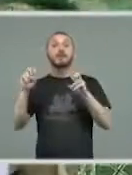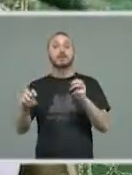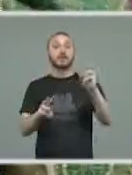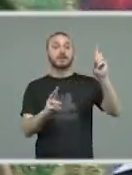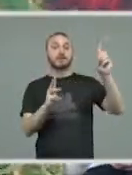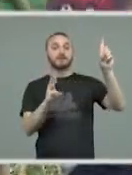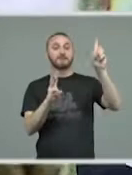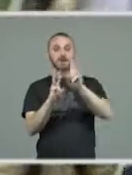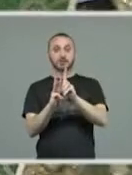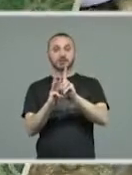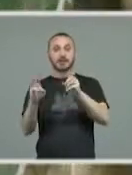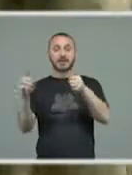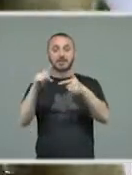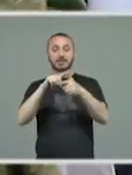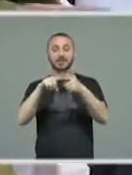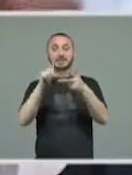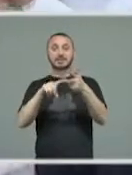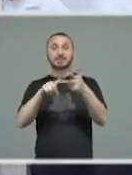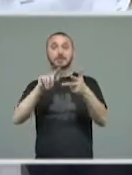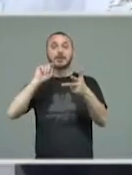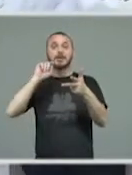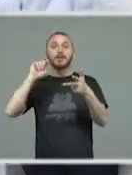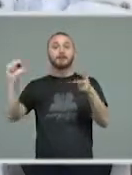Fátima e o leve desvio de uma bala.